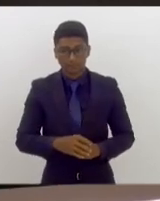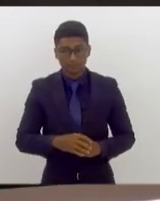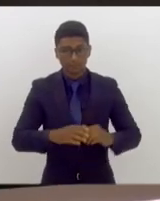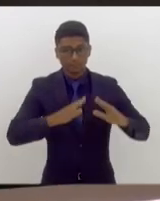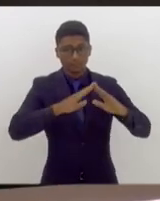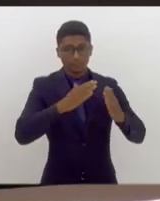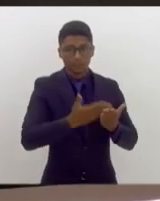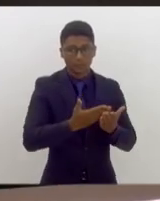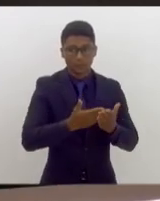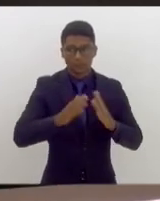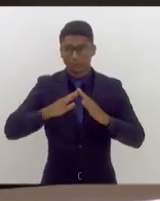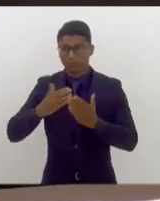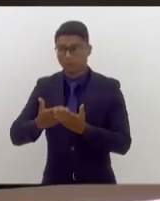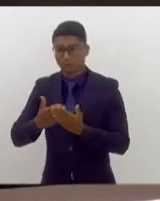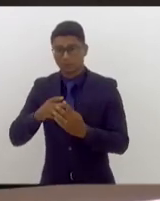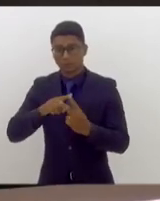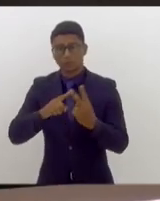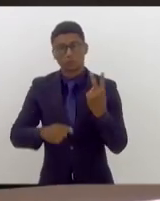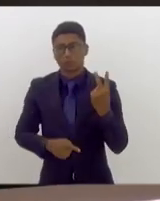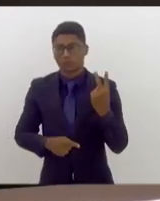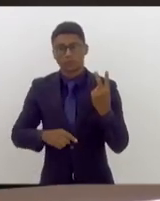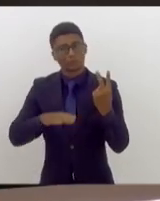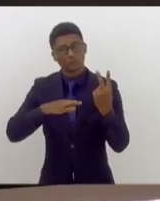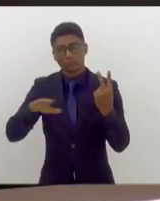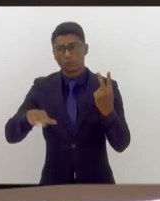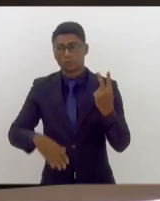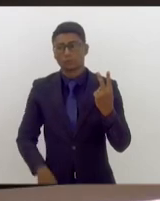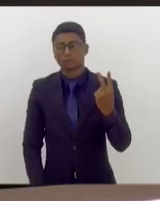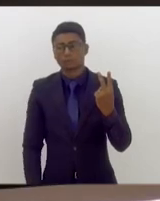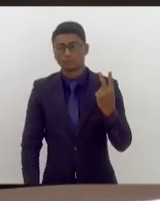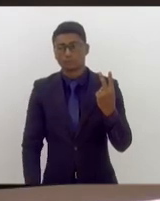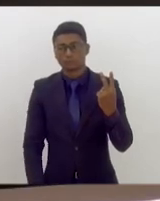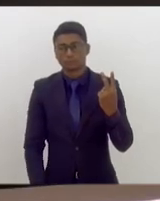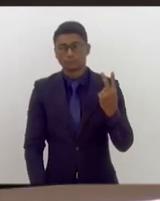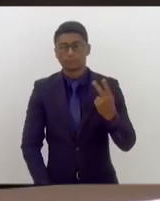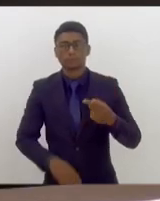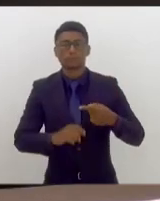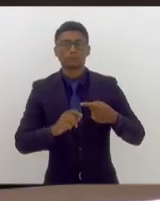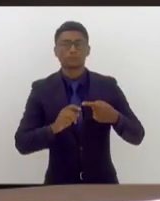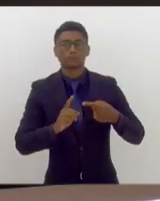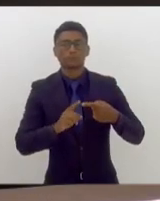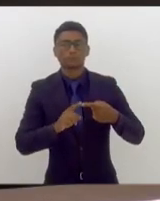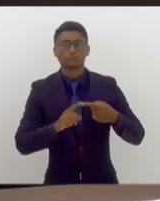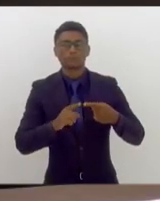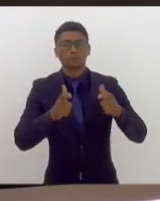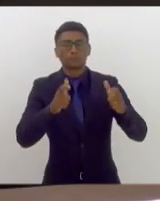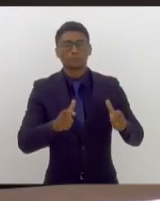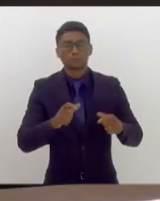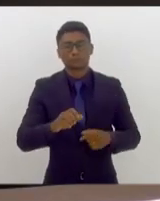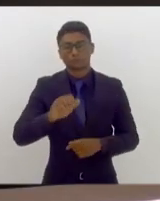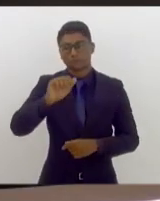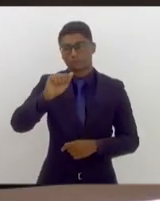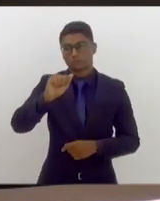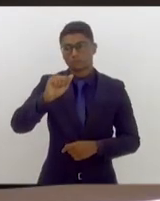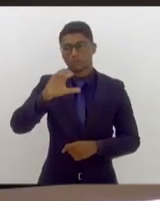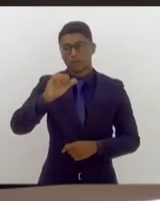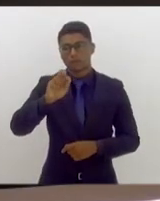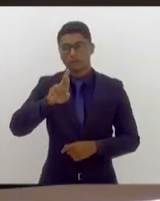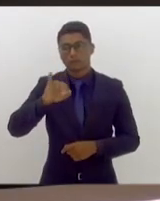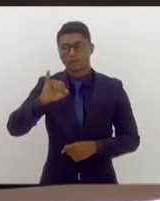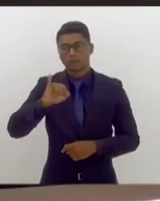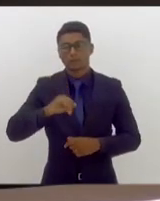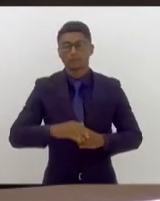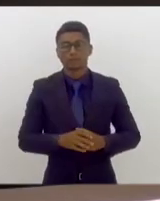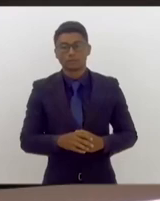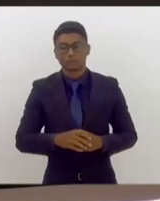escolas foram contempladas, uma em Acari, o CIEP Rainha